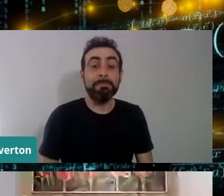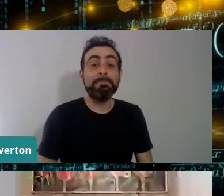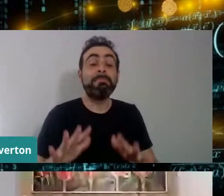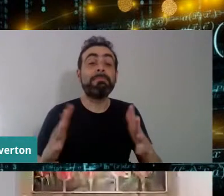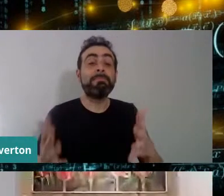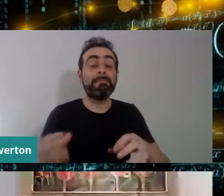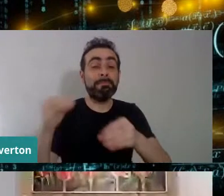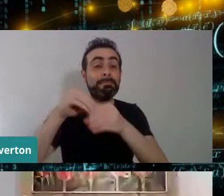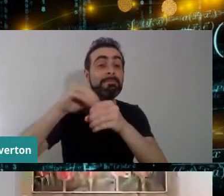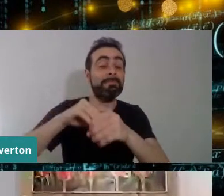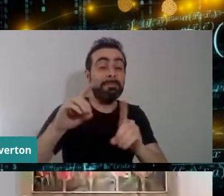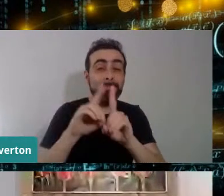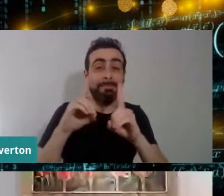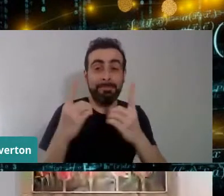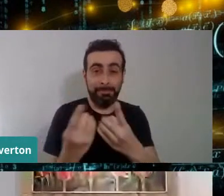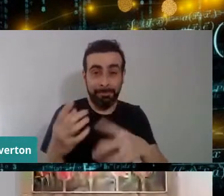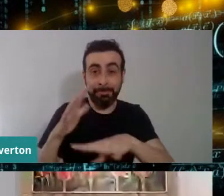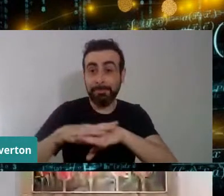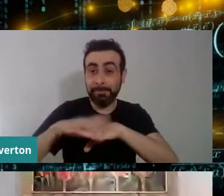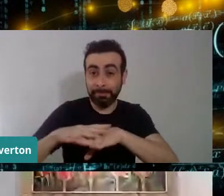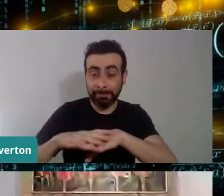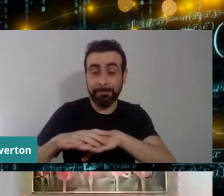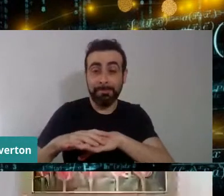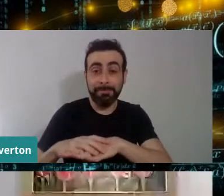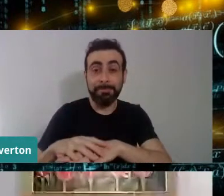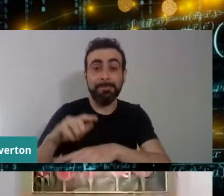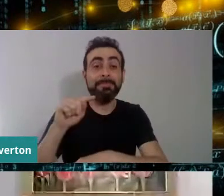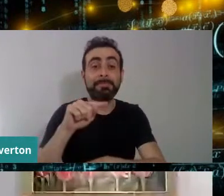matemática, acontecia